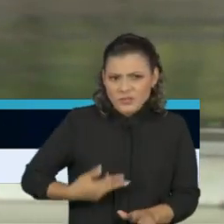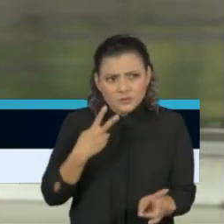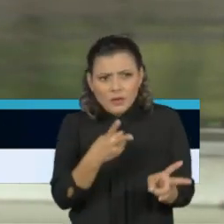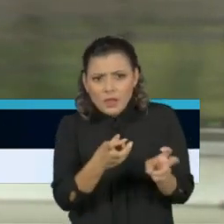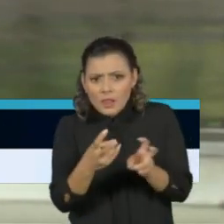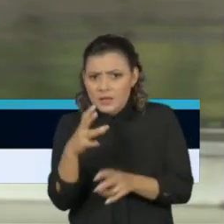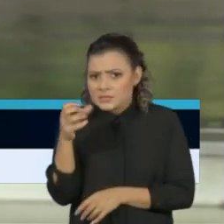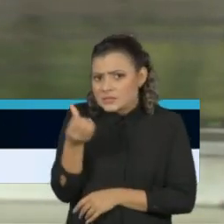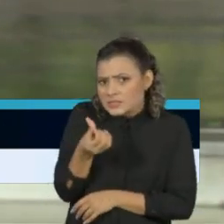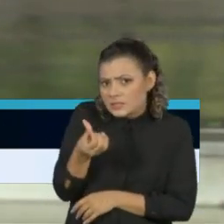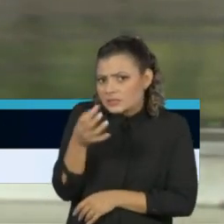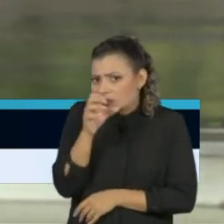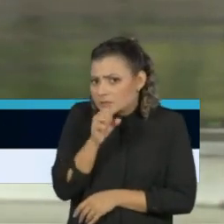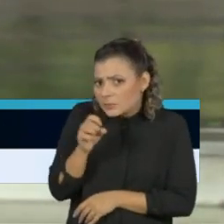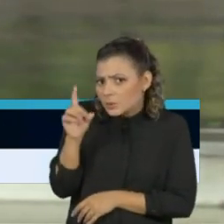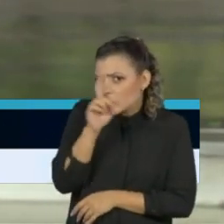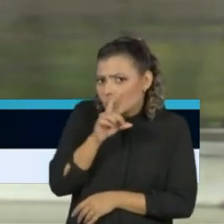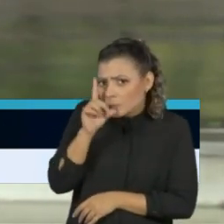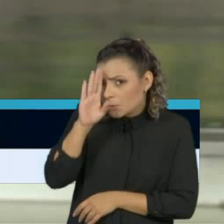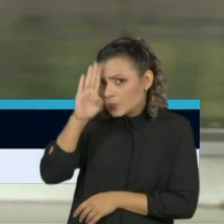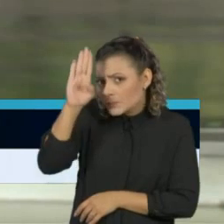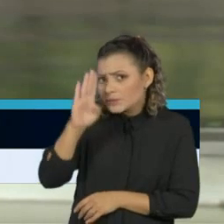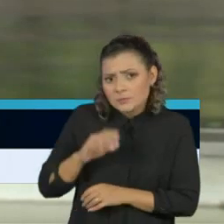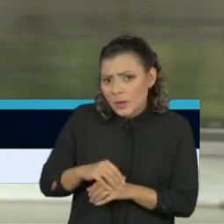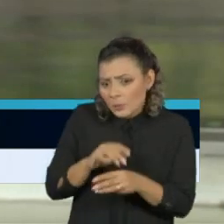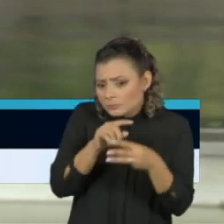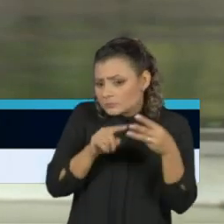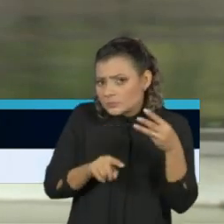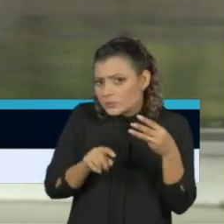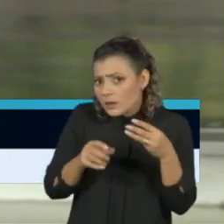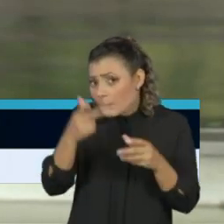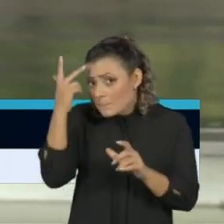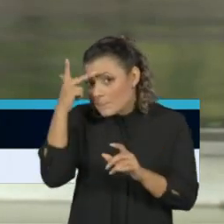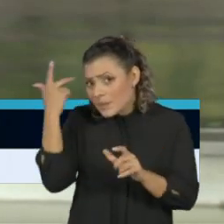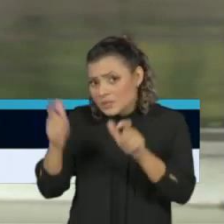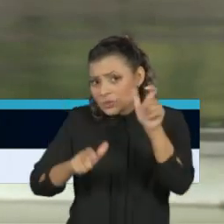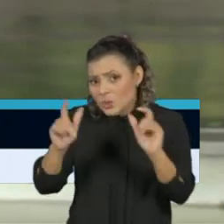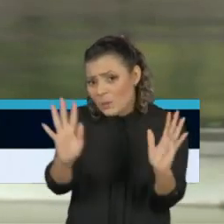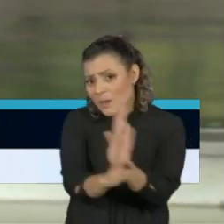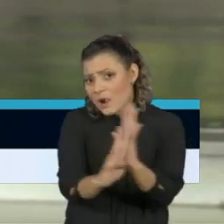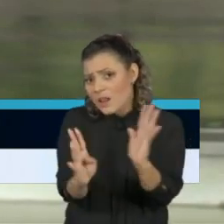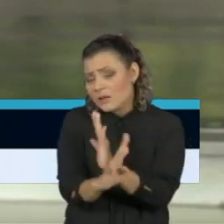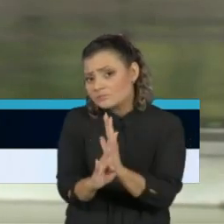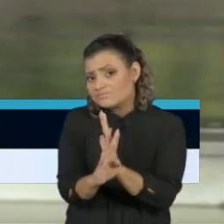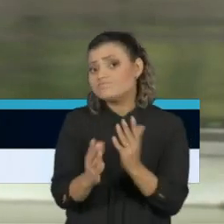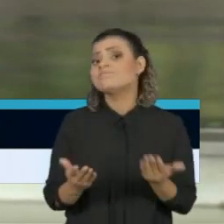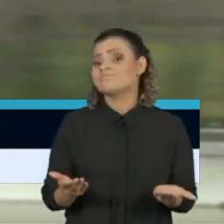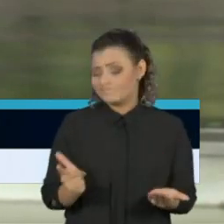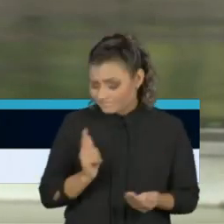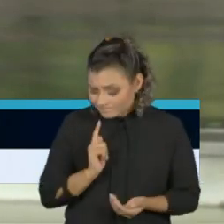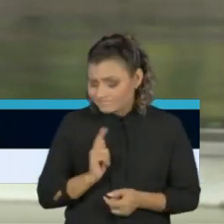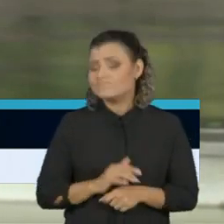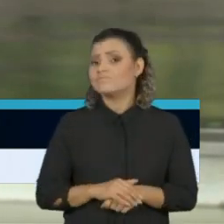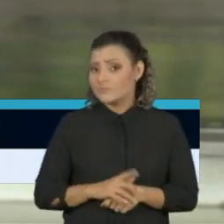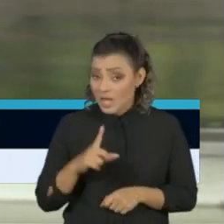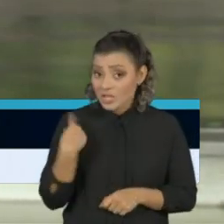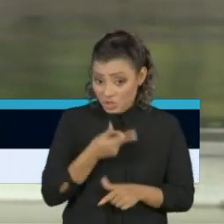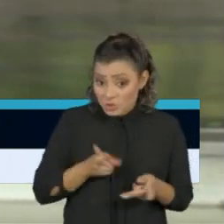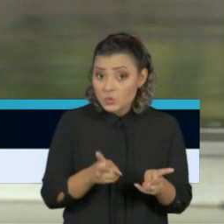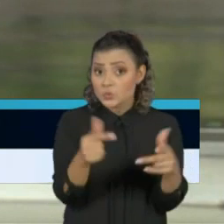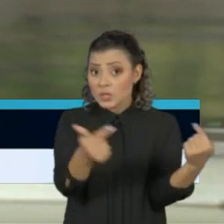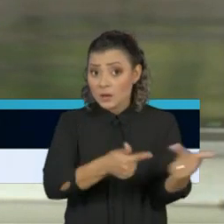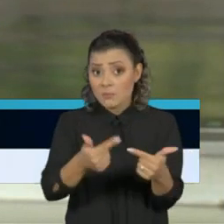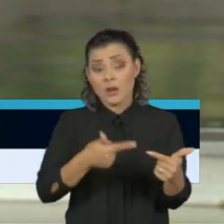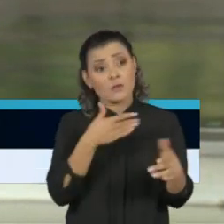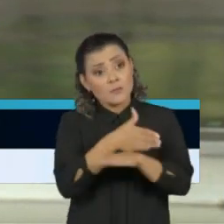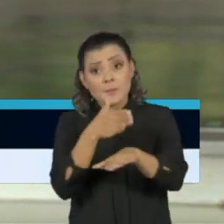sexta, sábado, domingo, principalmente, um número maior de pessoas na rua do que nos dias anteriores. Para a gente que continua trabalhando,